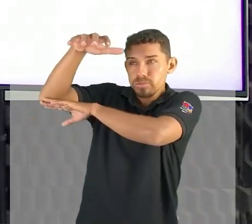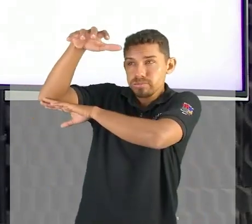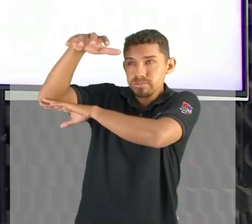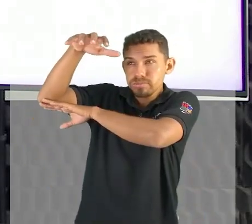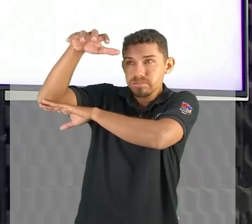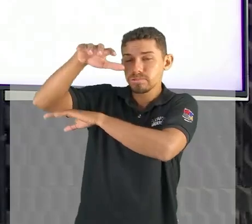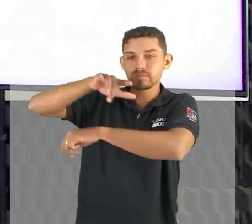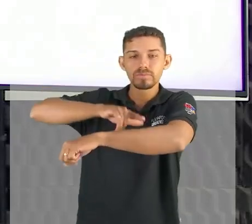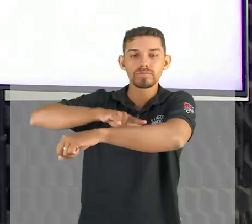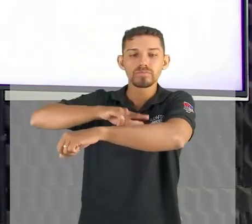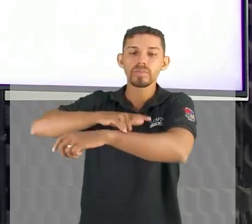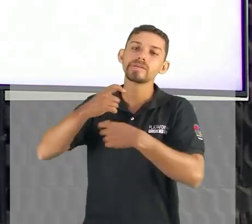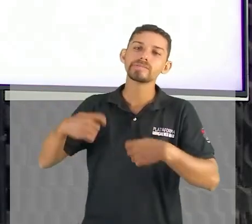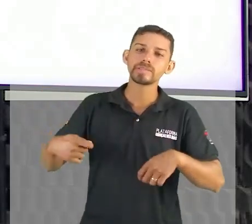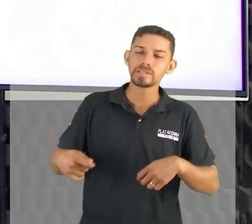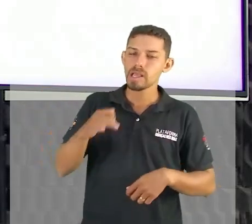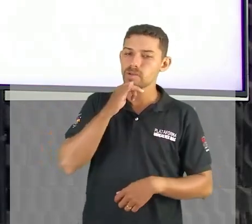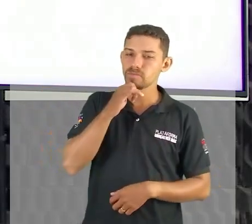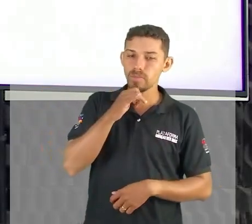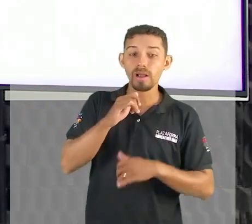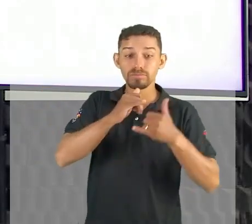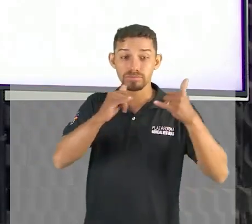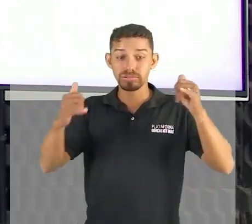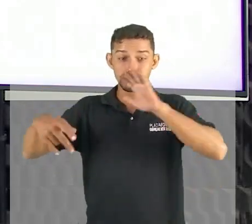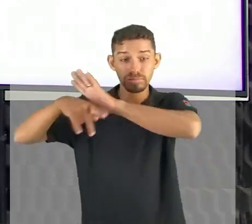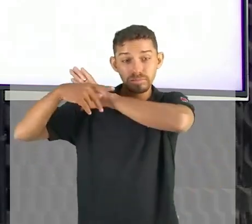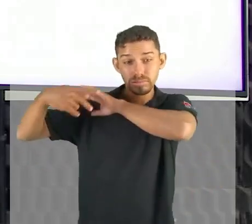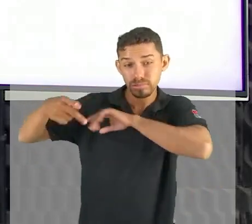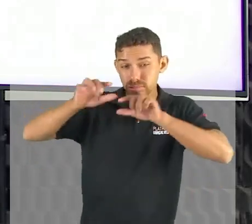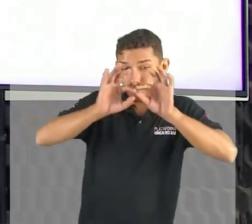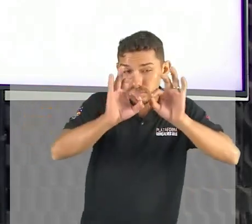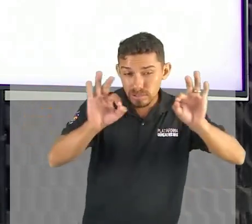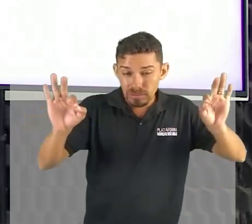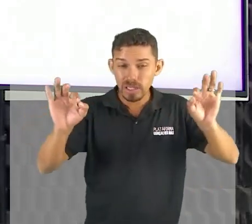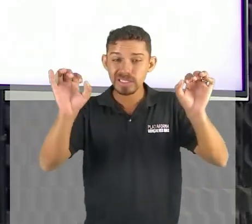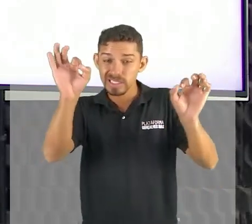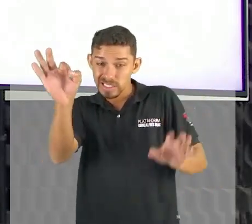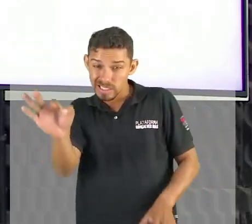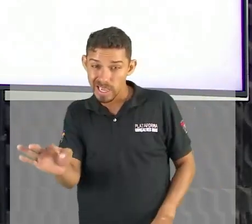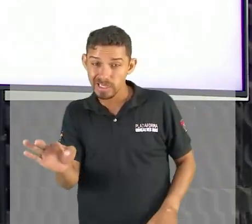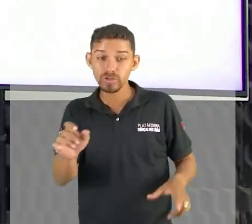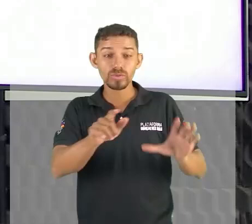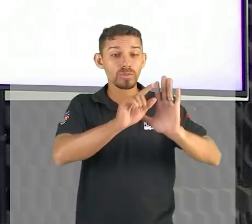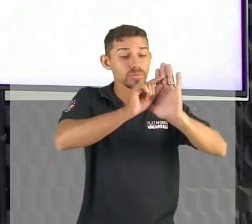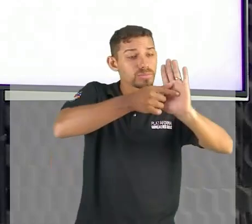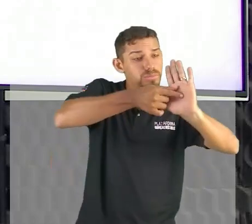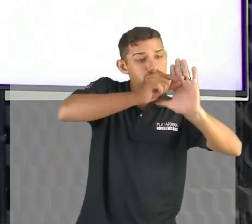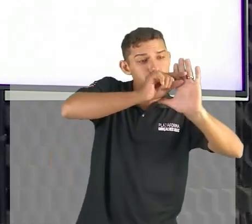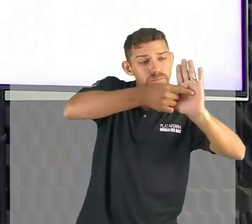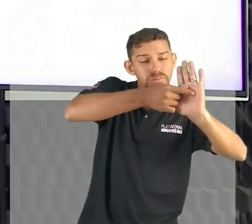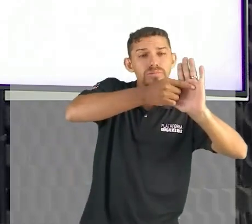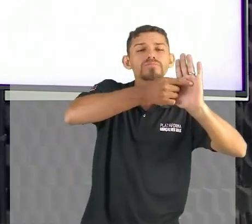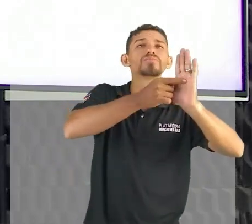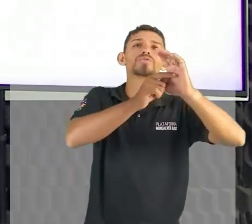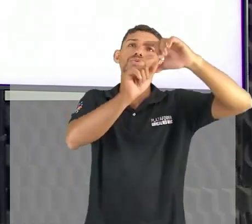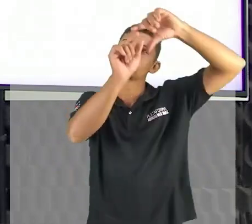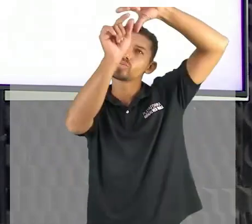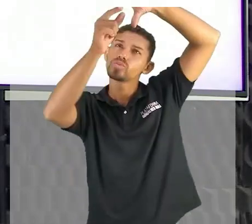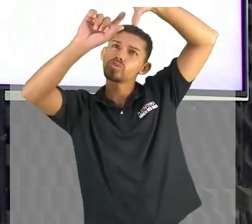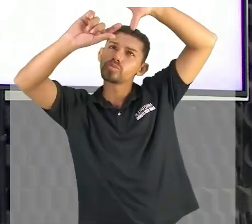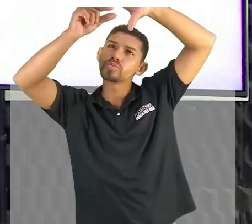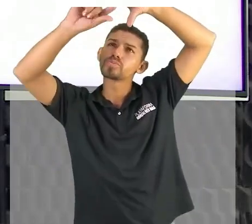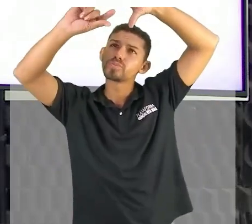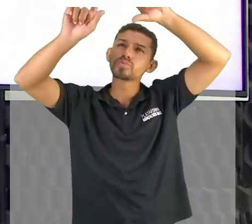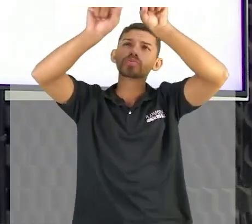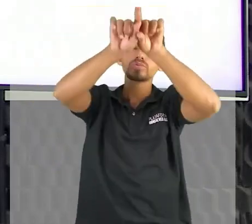recomenda-se uma rede própria com fios de diâmetros adequado e um disjuntor dimensionado a potência e